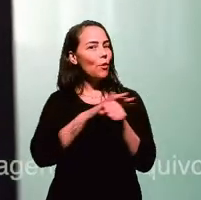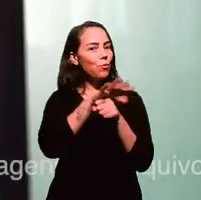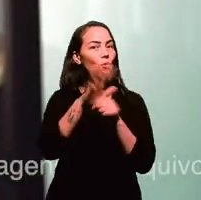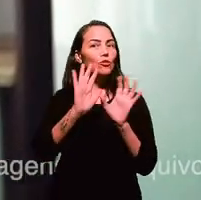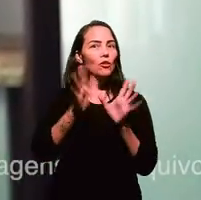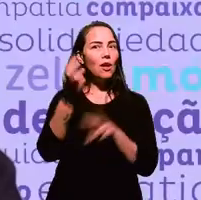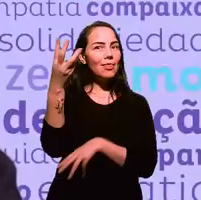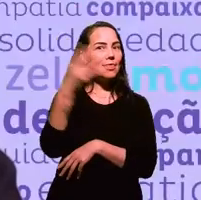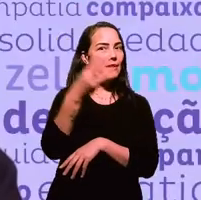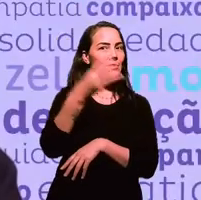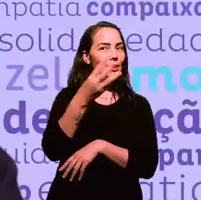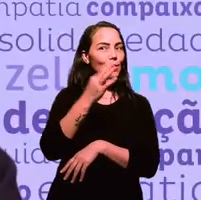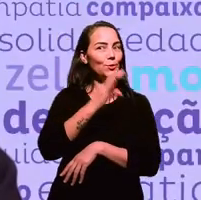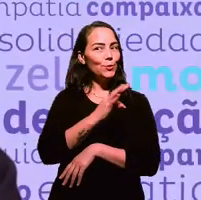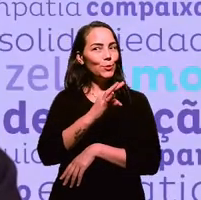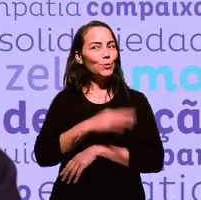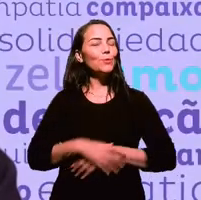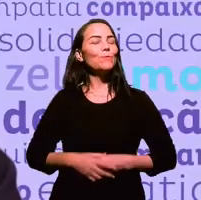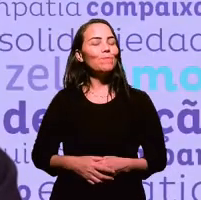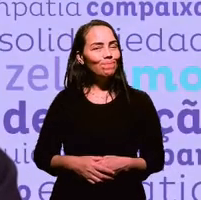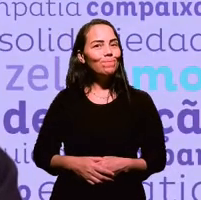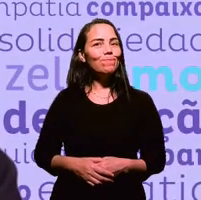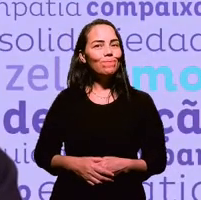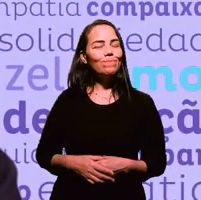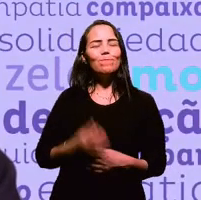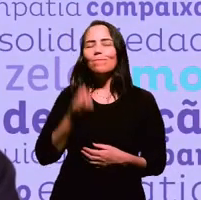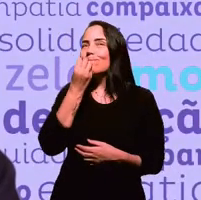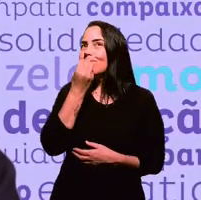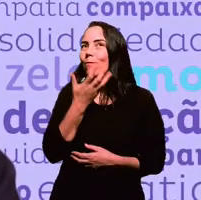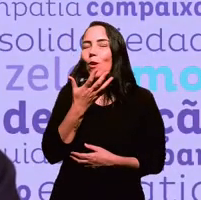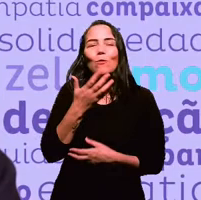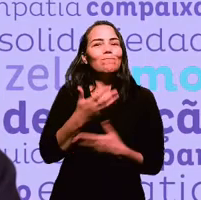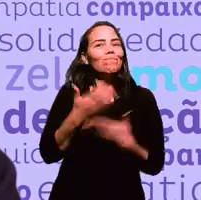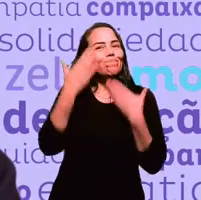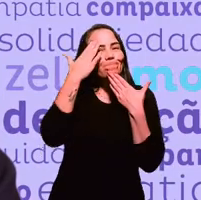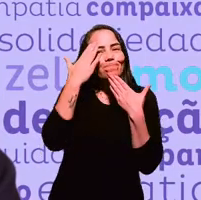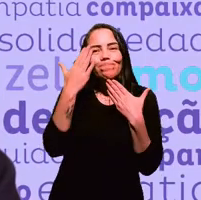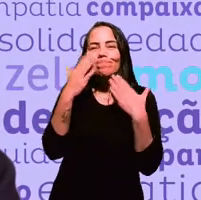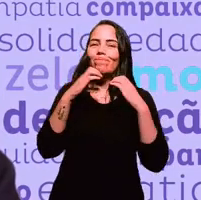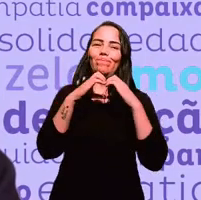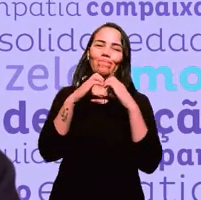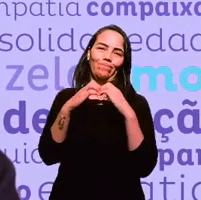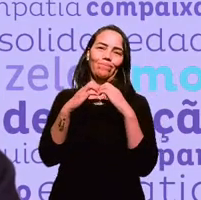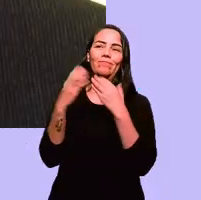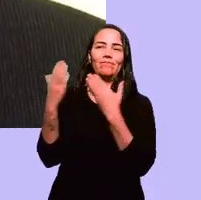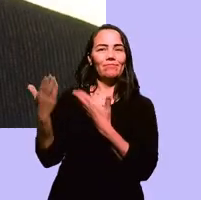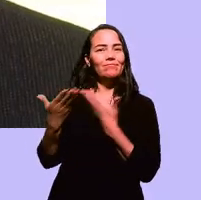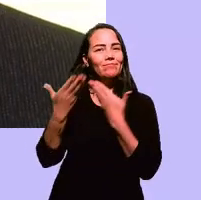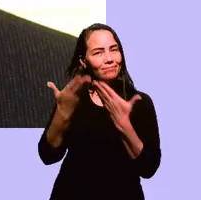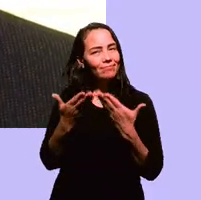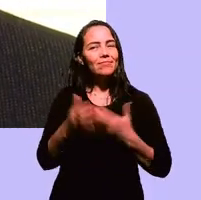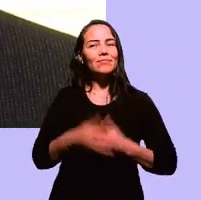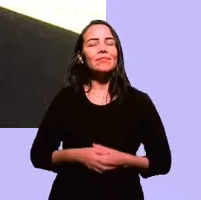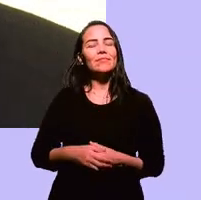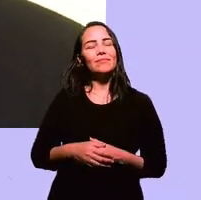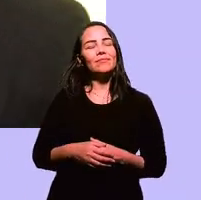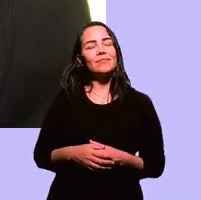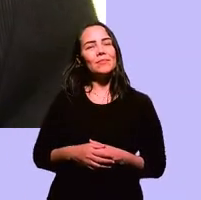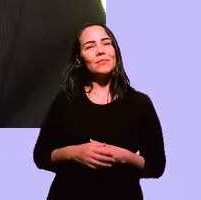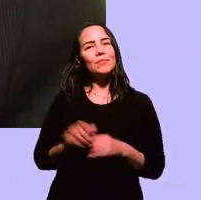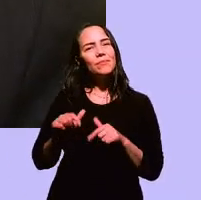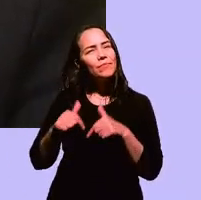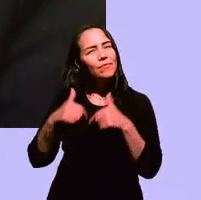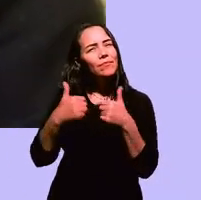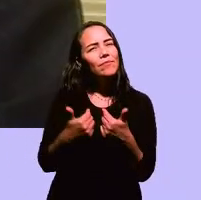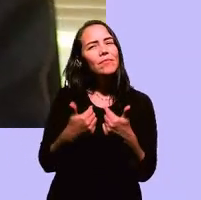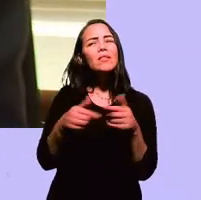terceiro turno na rádio, né? Um belo exemplo, assim, de coração mesmo, agradecer essa atitude do seu Baum. Se disso a